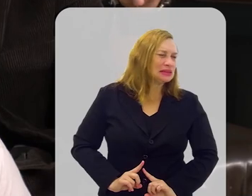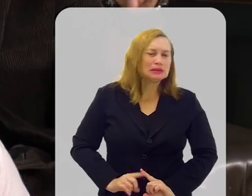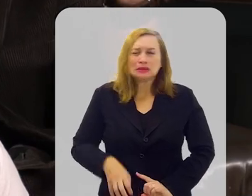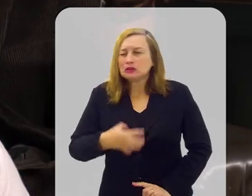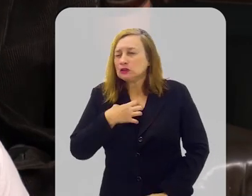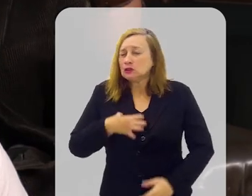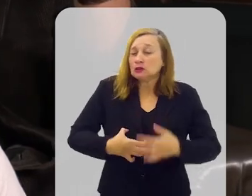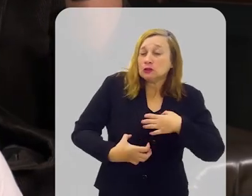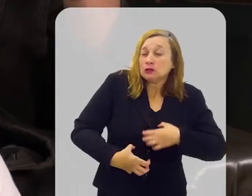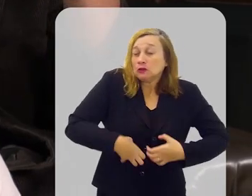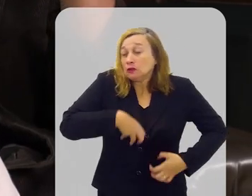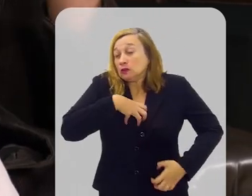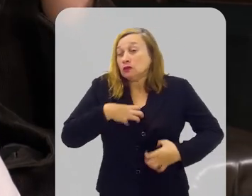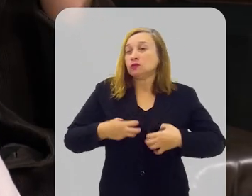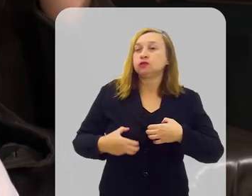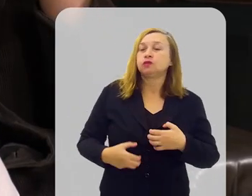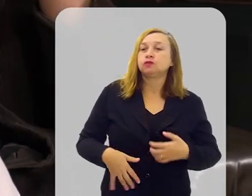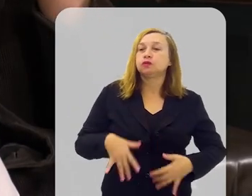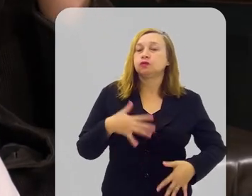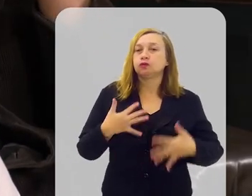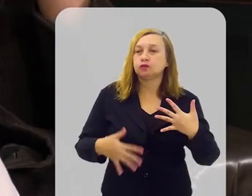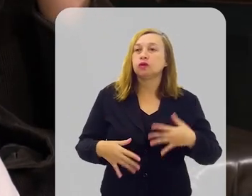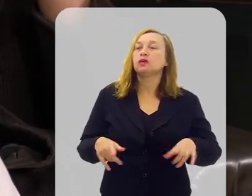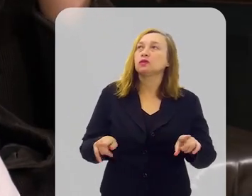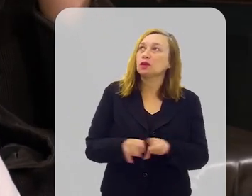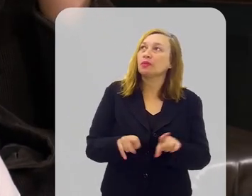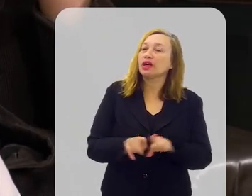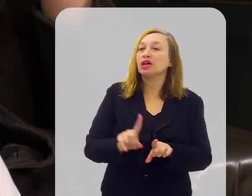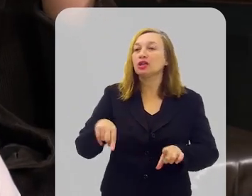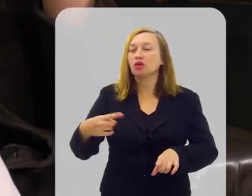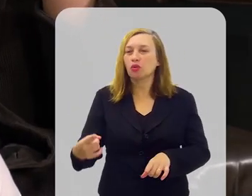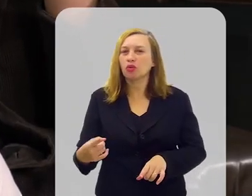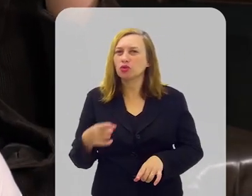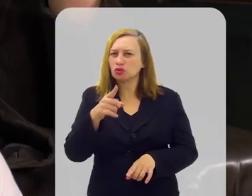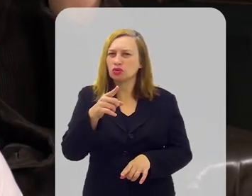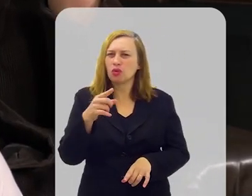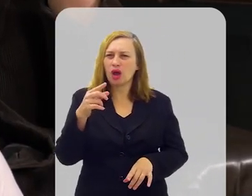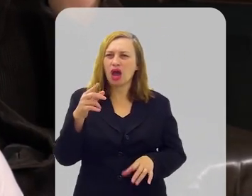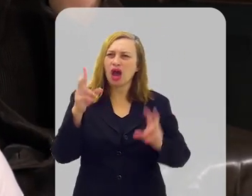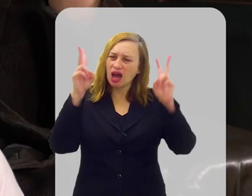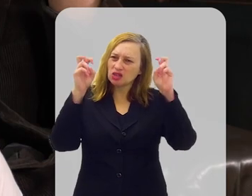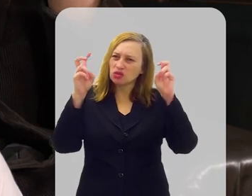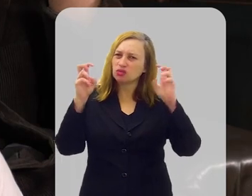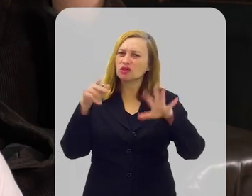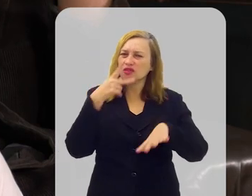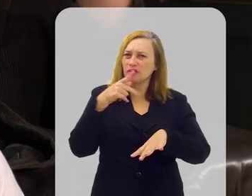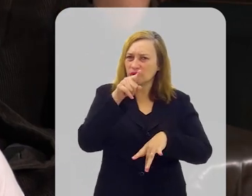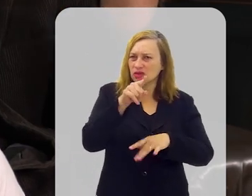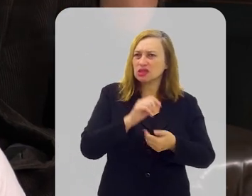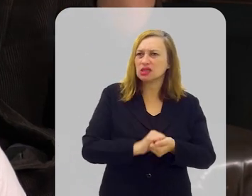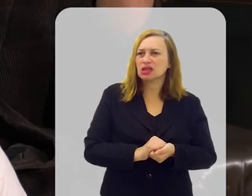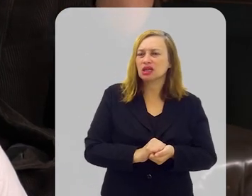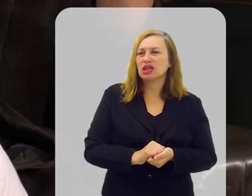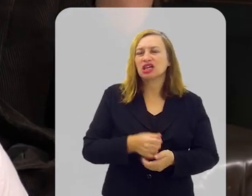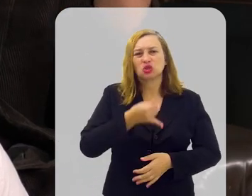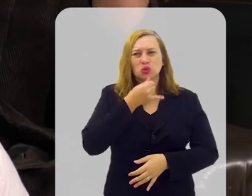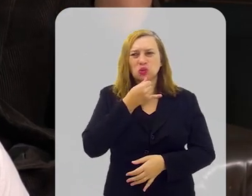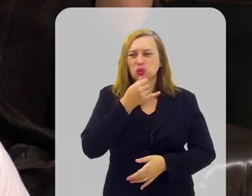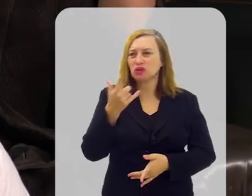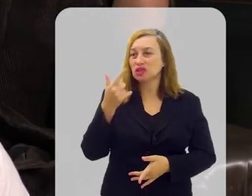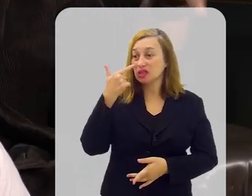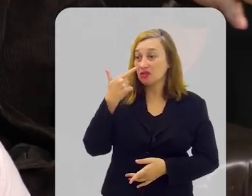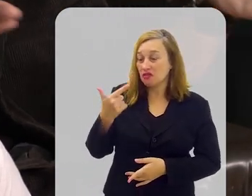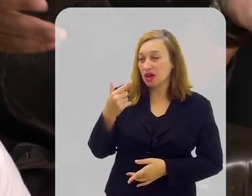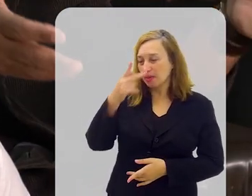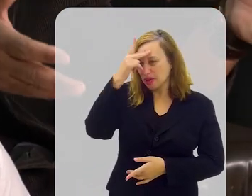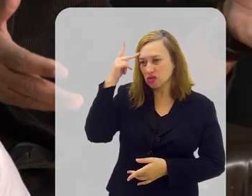perturbada. Até aquele caso que nós contamos para o senhor, e a gente sim, foi sim. Dentro desse processo, o que a gente